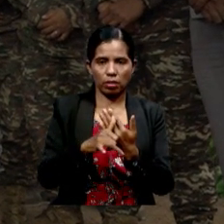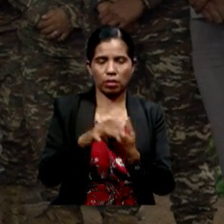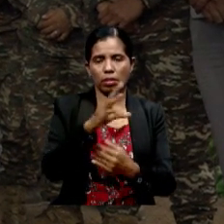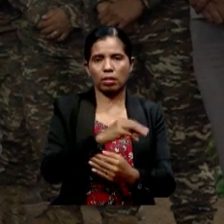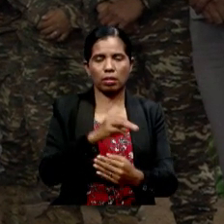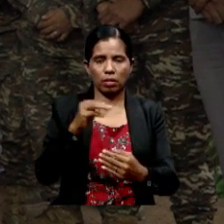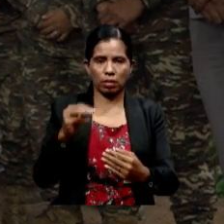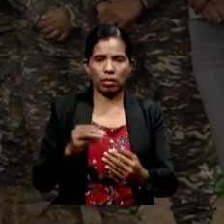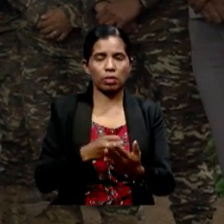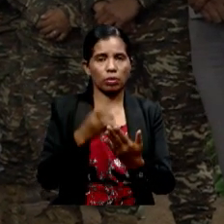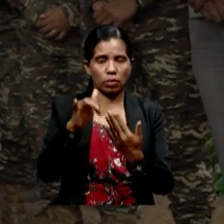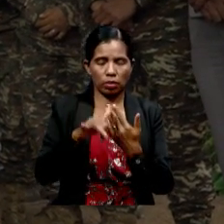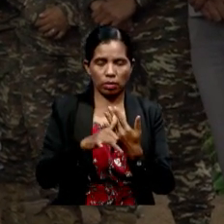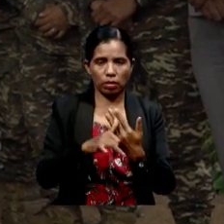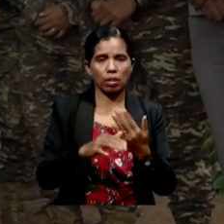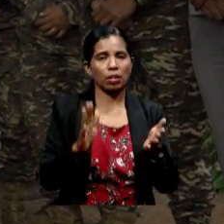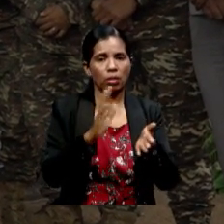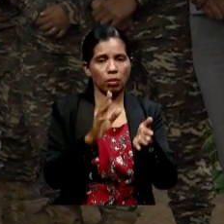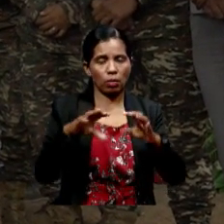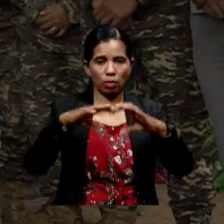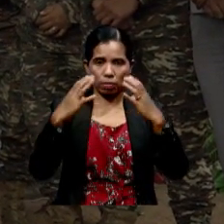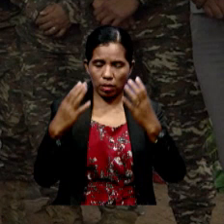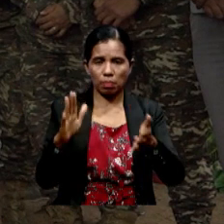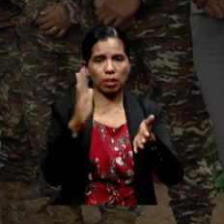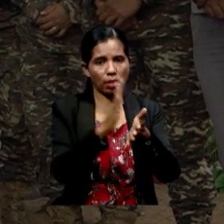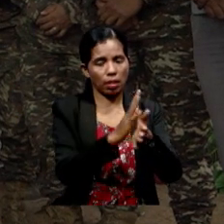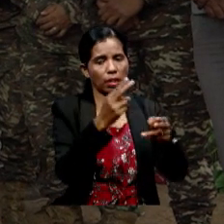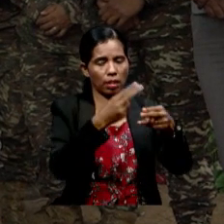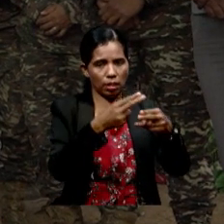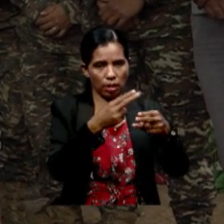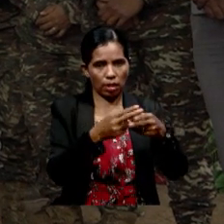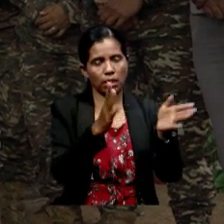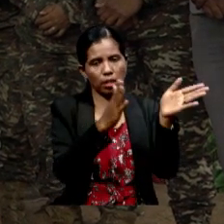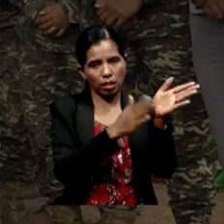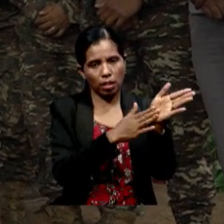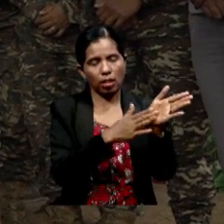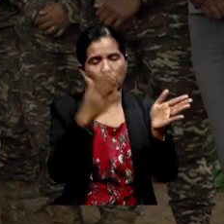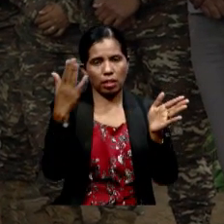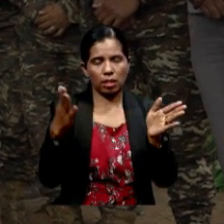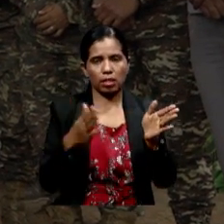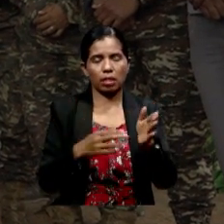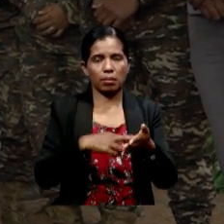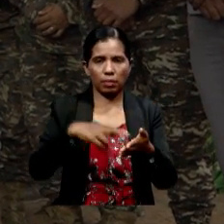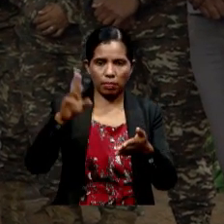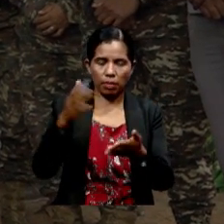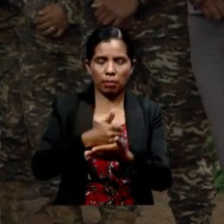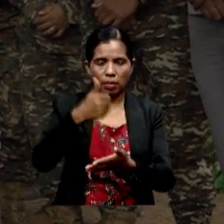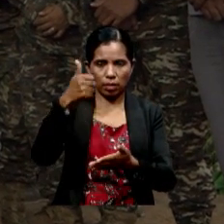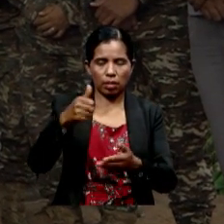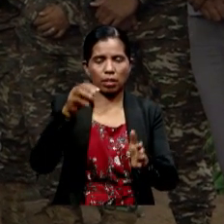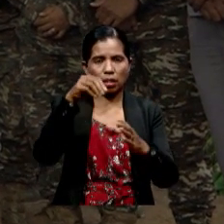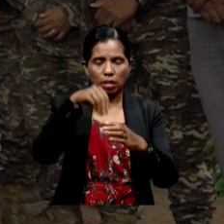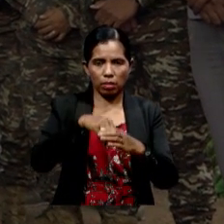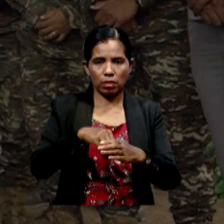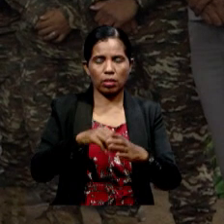ona lista nara aplikante sira nebe maka aptu ka pasa ia seleção inclui horari ba